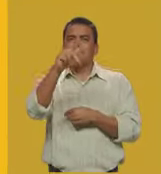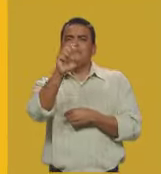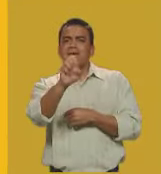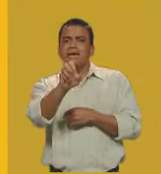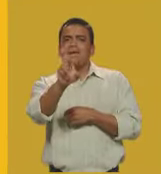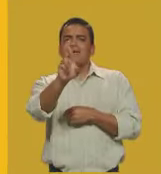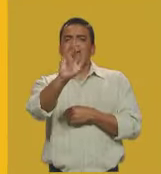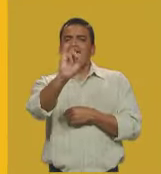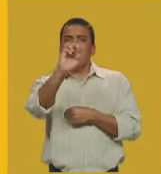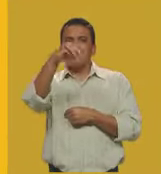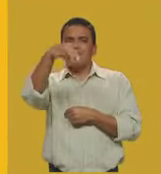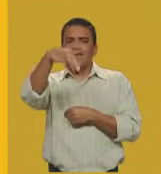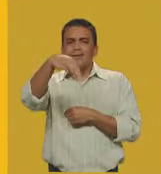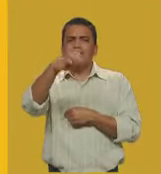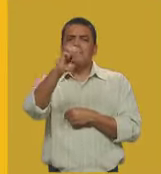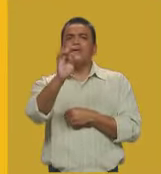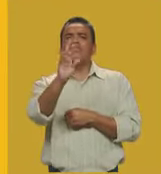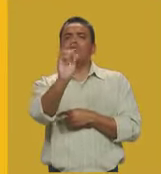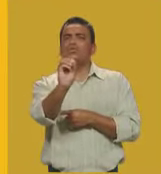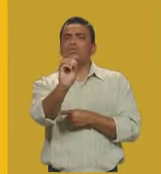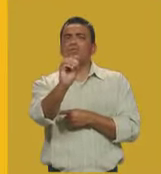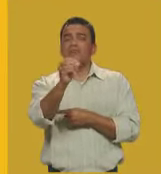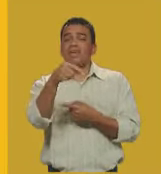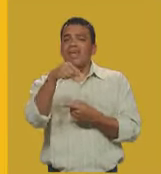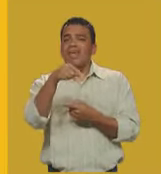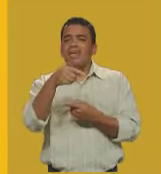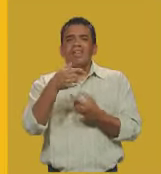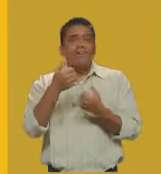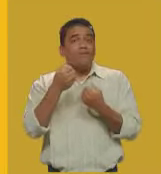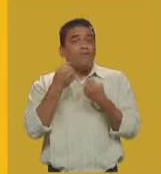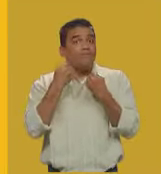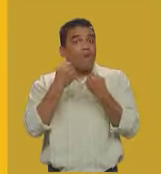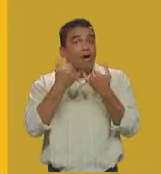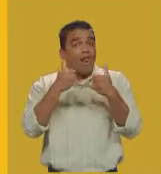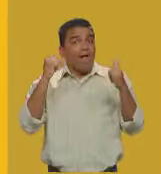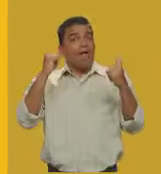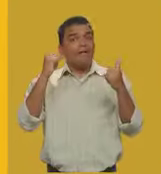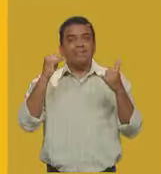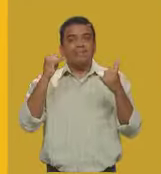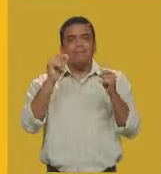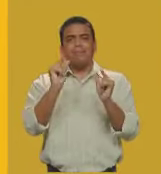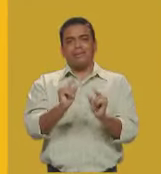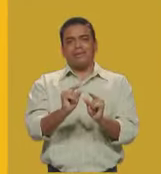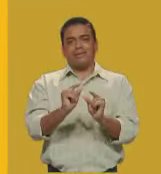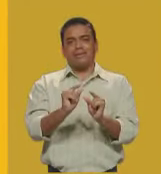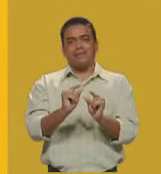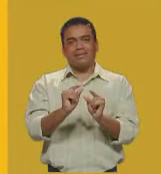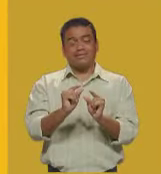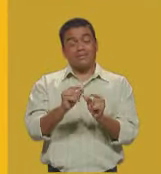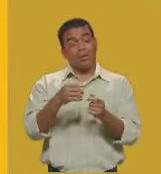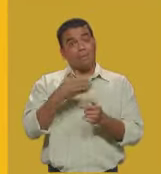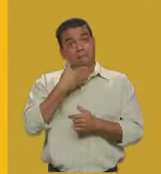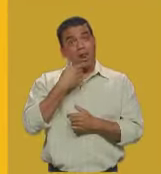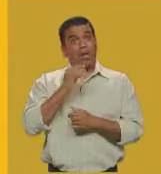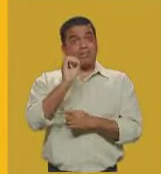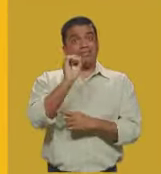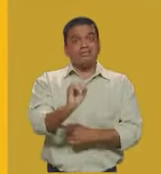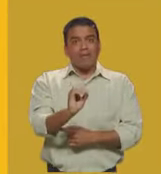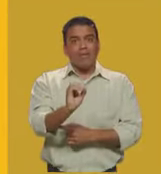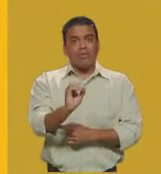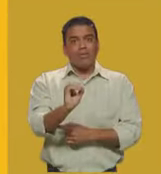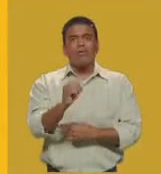aparelho que tem uma resistência elétrica muito pequena. O ideal é que ela nem tivesse resistência elétrica, fosse igual a zero. E para